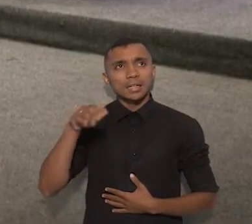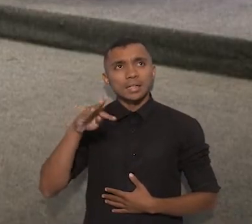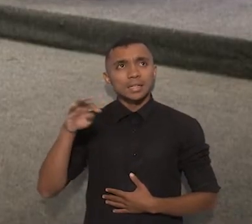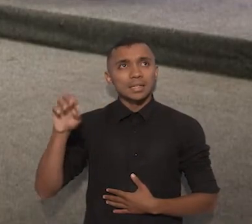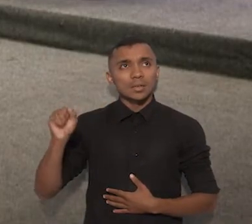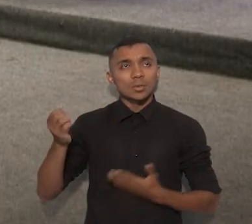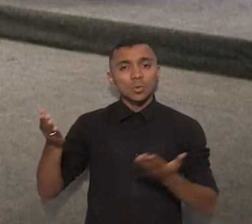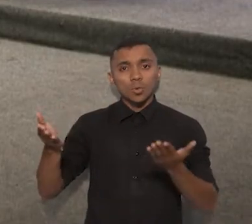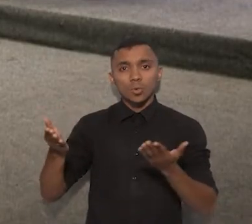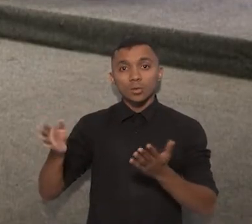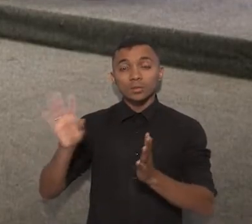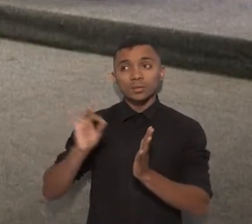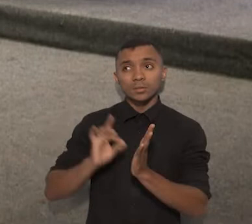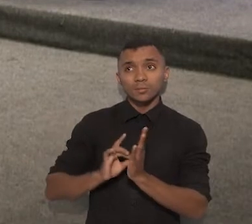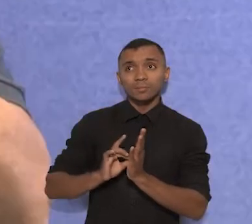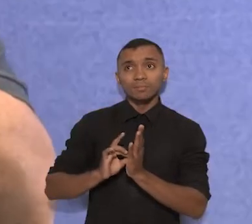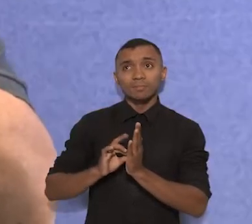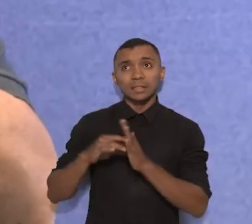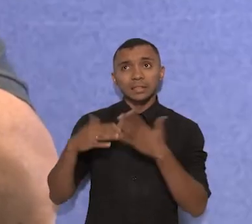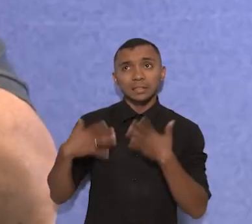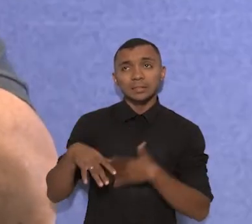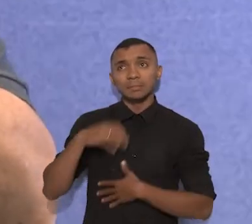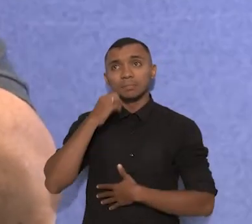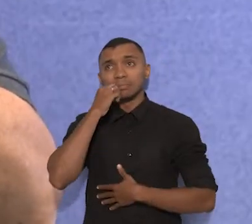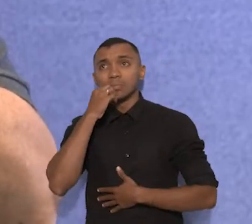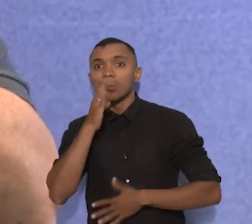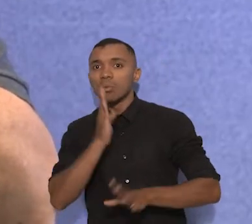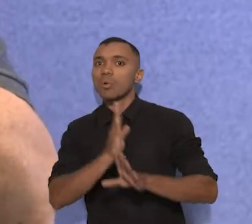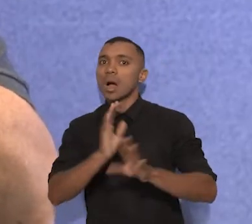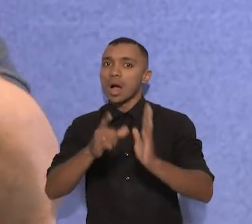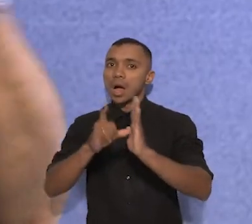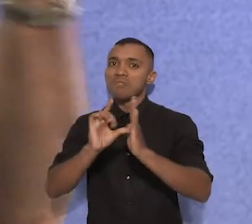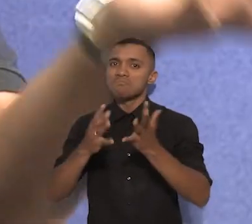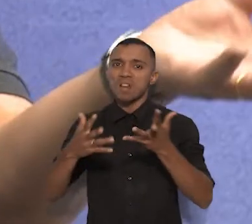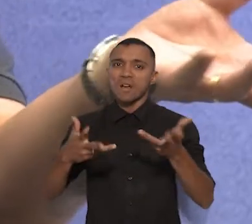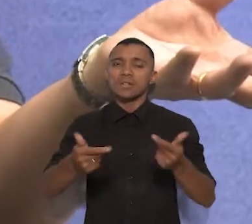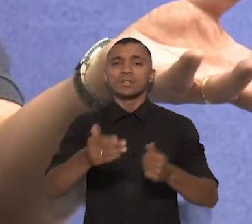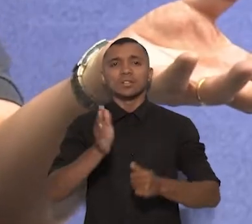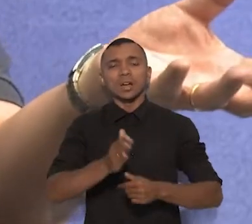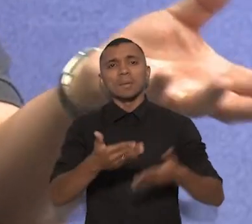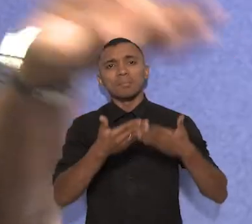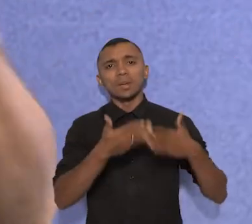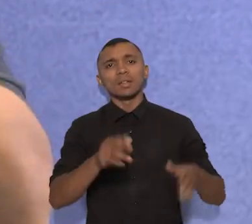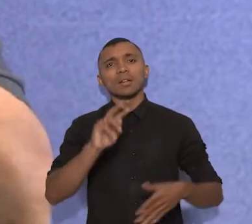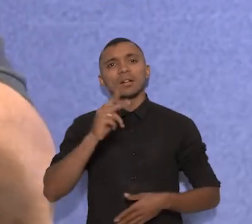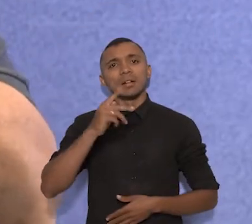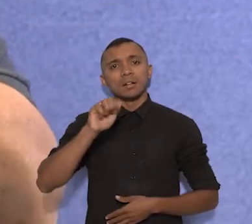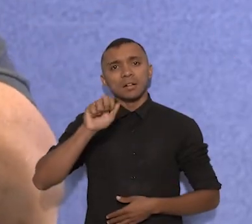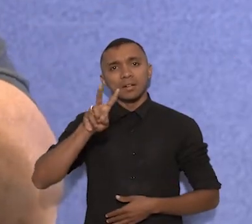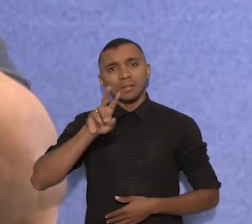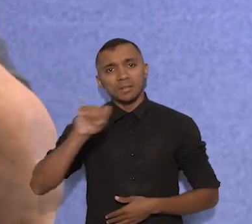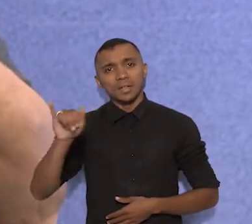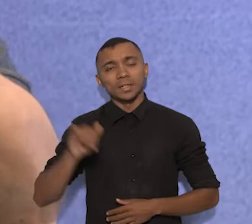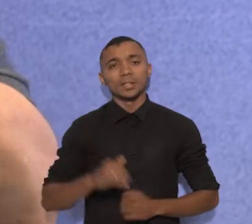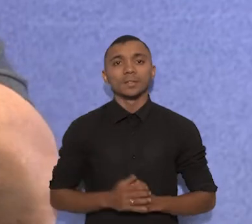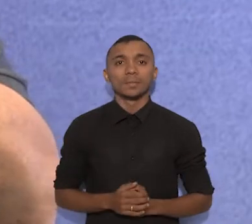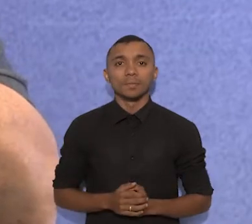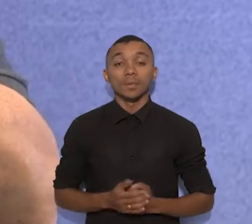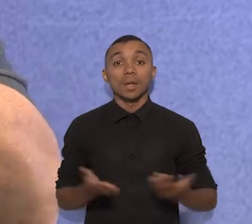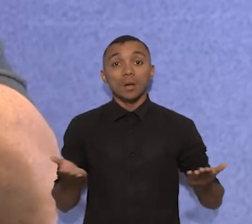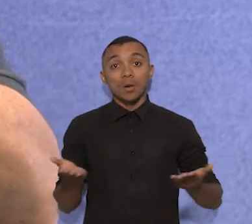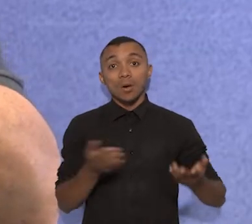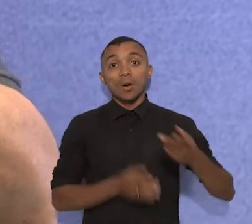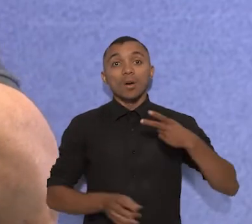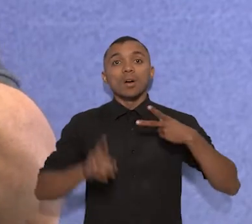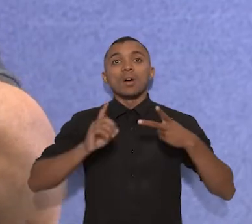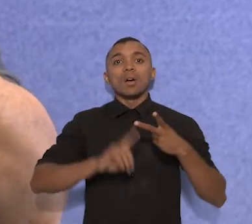uma caricatura do Santos dos velhos tempos. Né? Perdeu para o Avaí no jogo e vem aqui para pegar o Fortaleza no